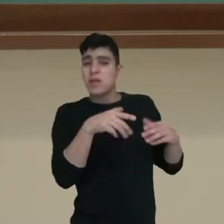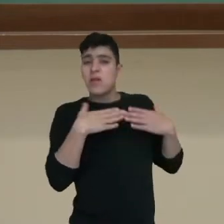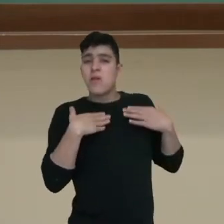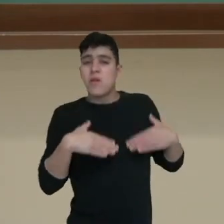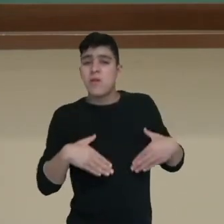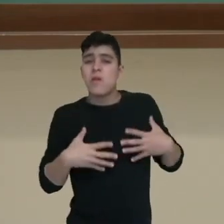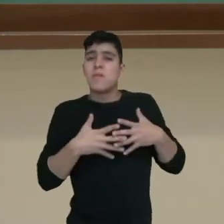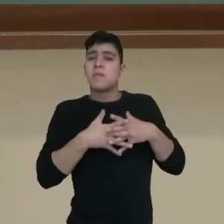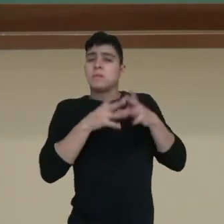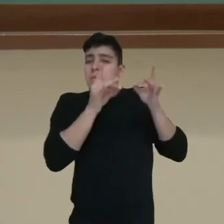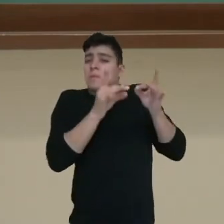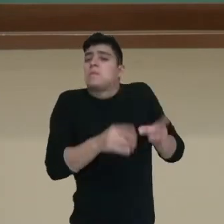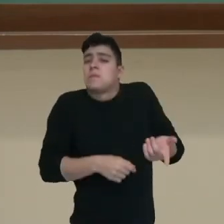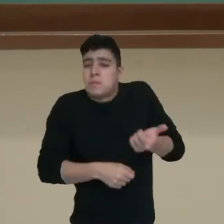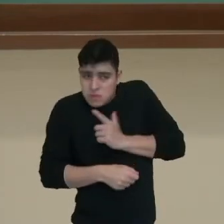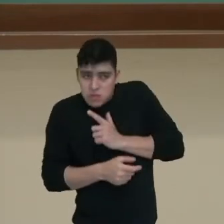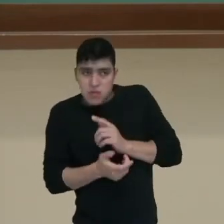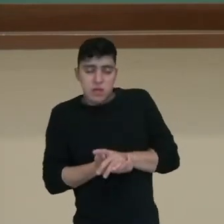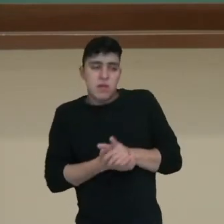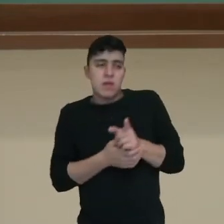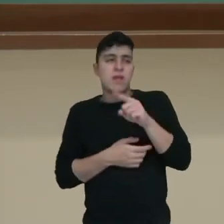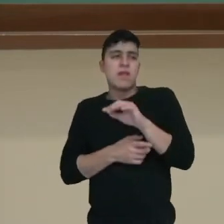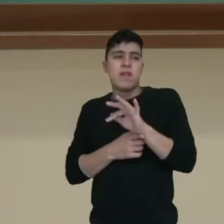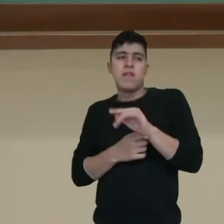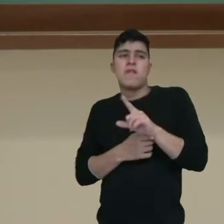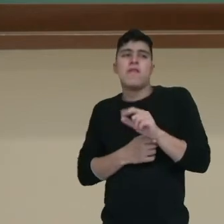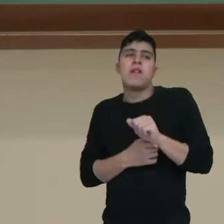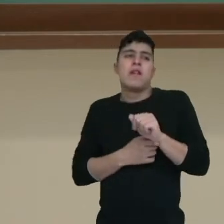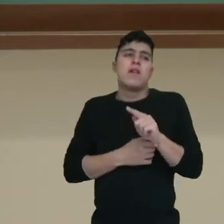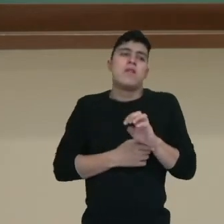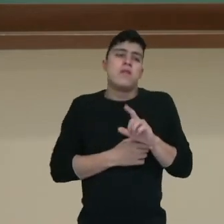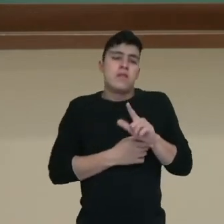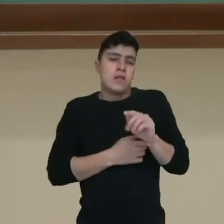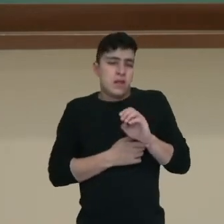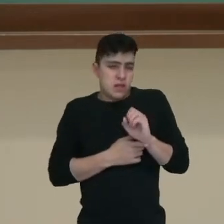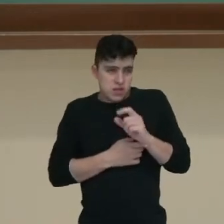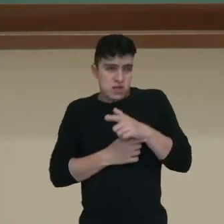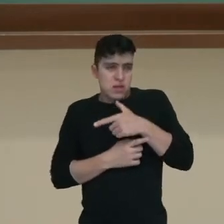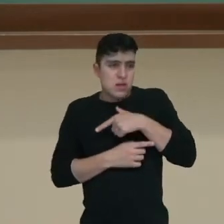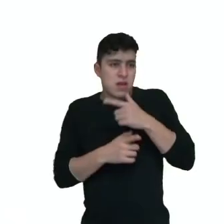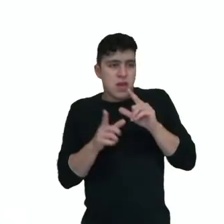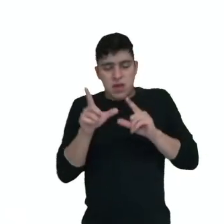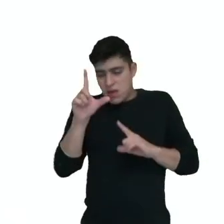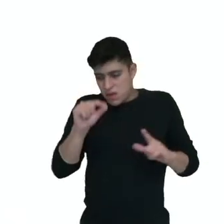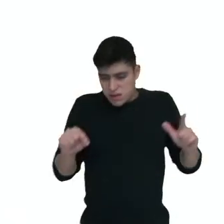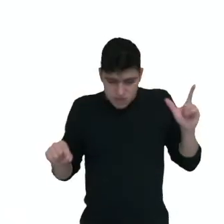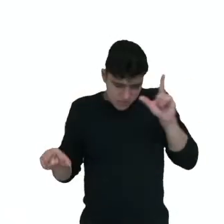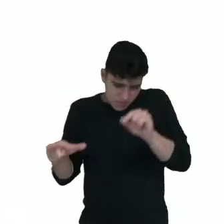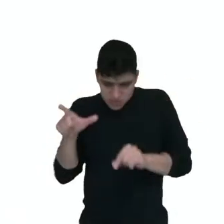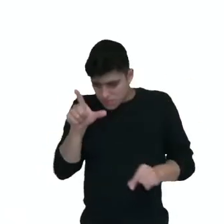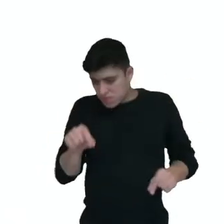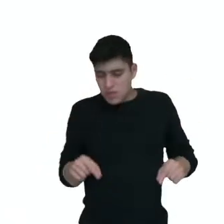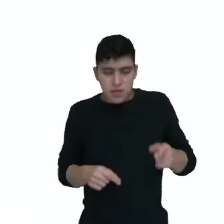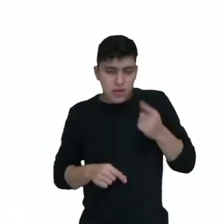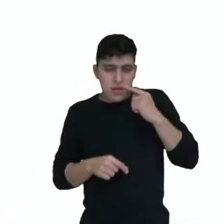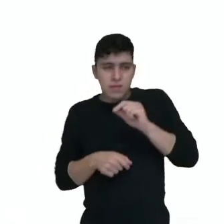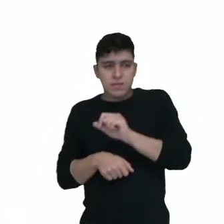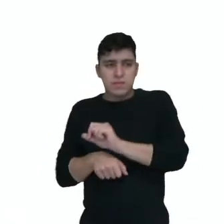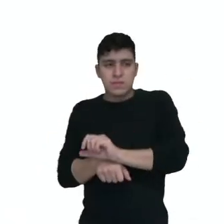Tá? Os flagelados, pelo nome a gente já sabe, possuem flagelos. Tá? O exemplo aqui é o